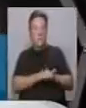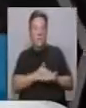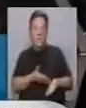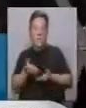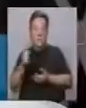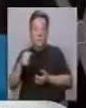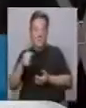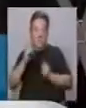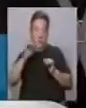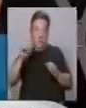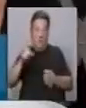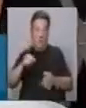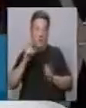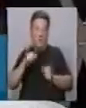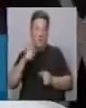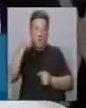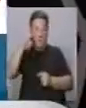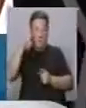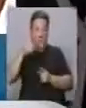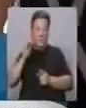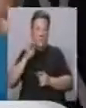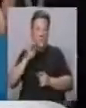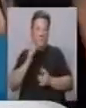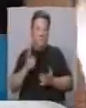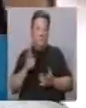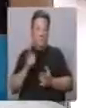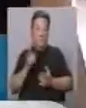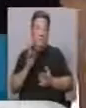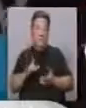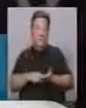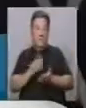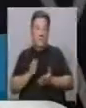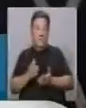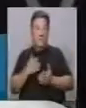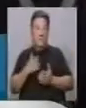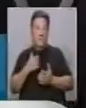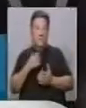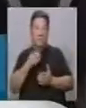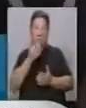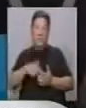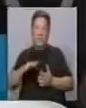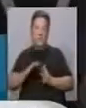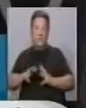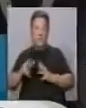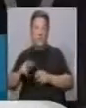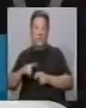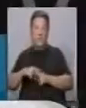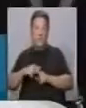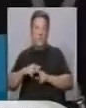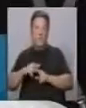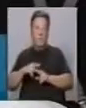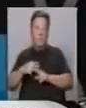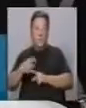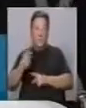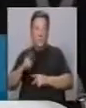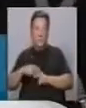claramente. Mas, pensando, e isso é muito importante, na necessidade de desenvolvermos o território mais do que somente a universidade,